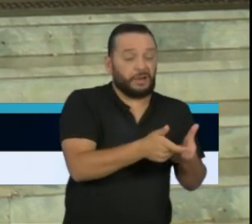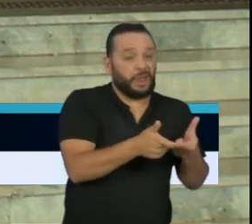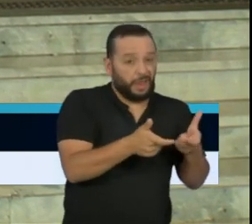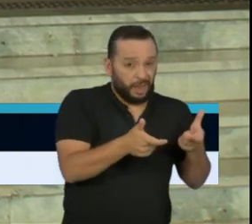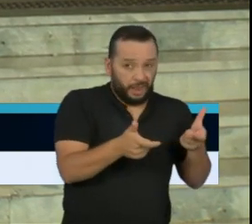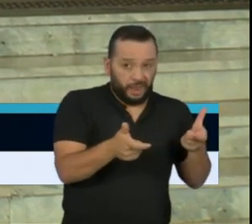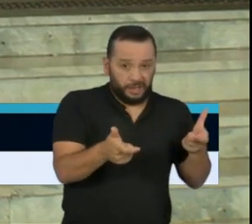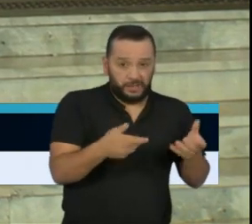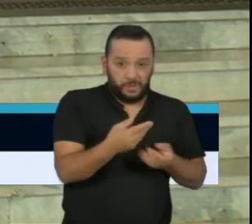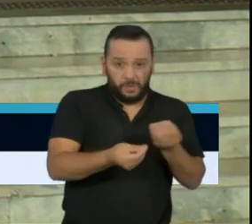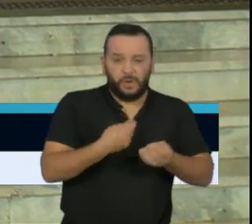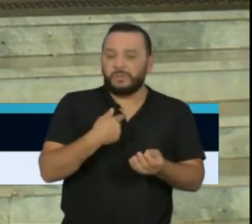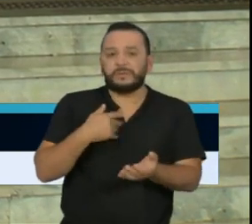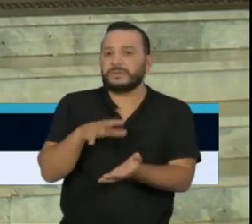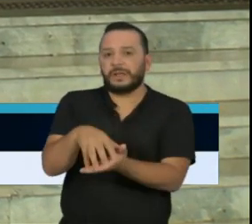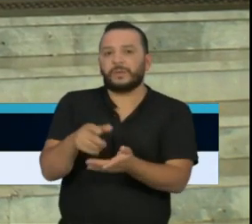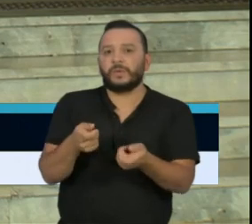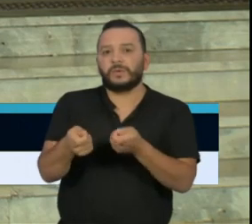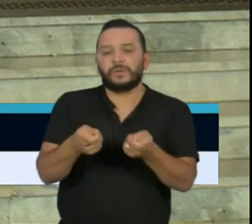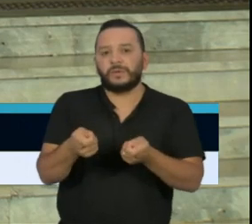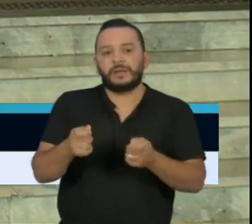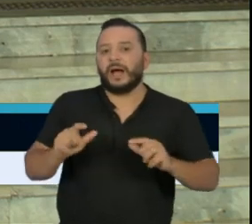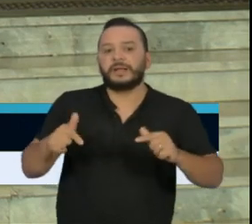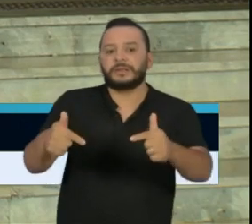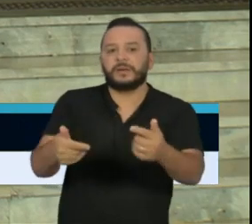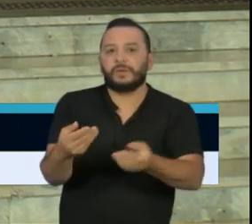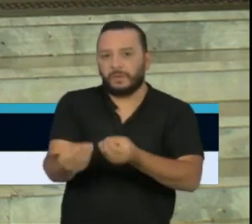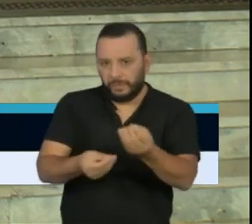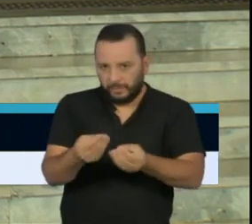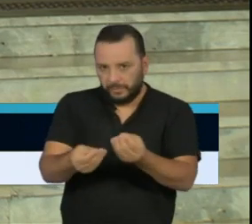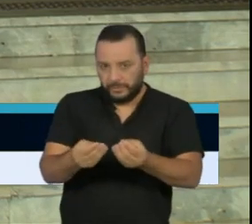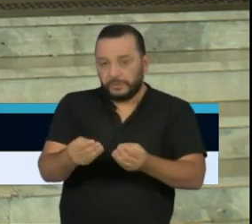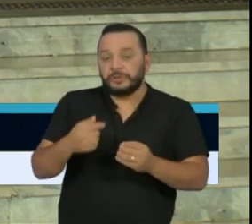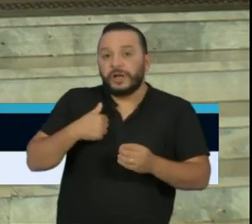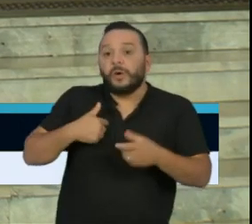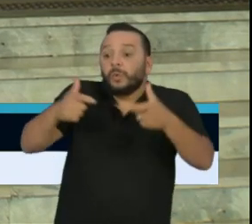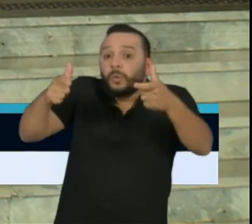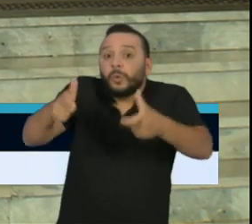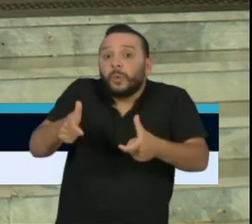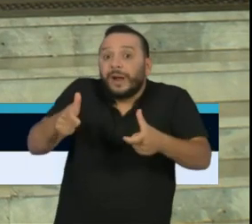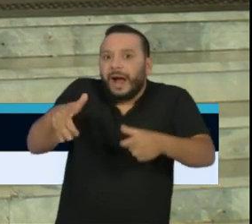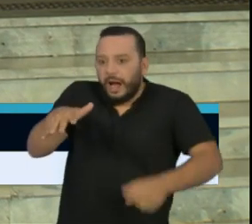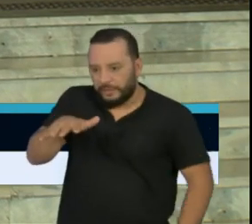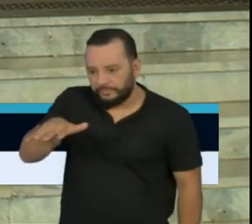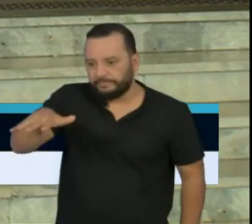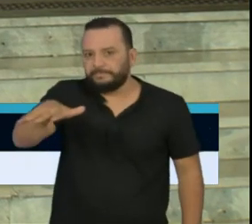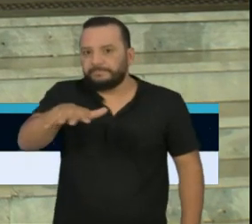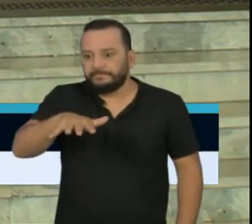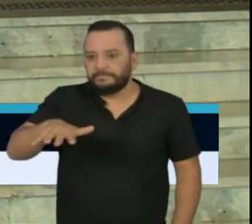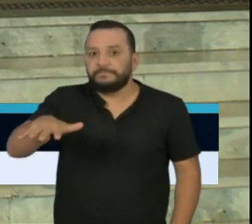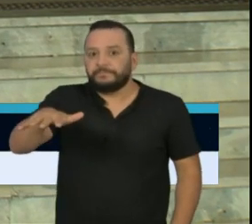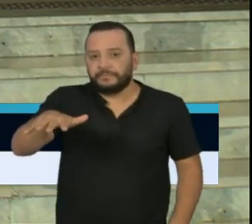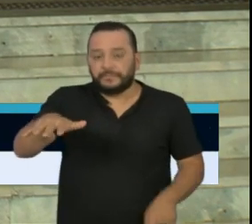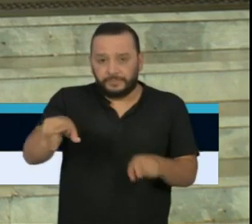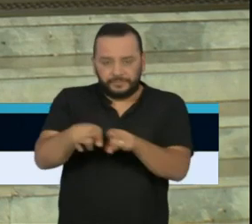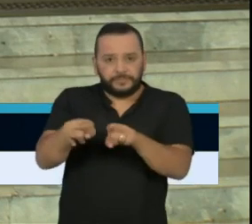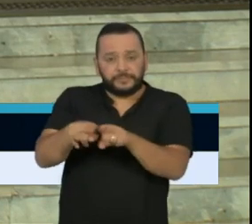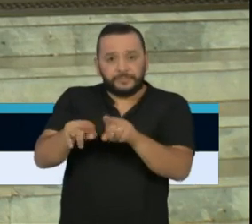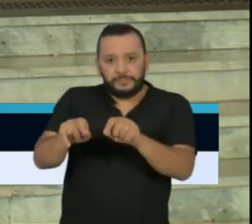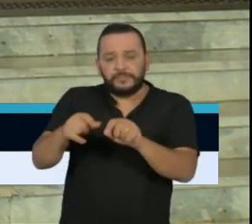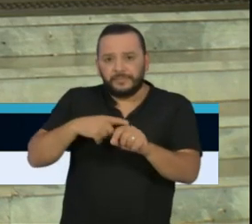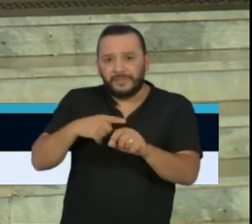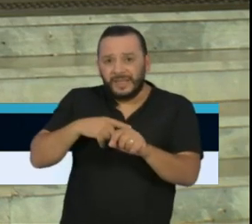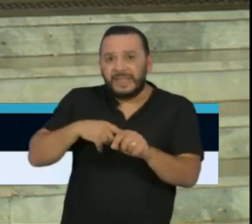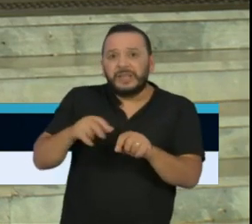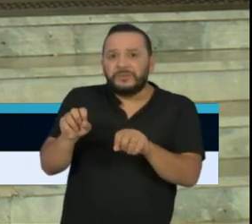ele se refere a isto? Através da georreferência, através do encaminhamento, o ecoencaminhamento do